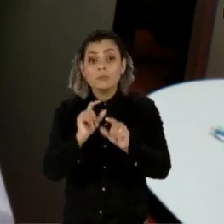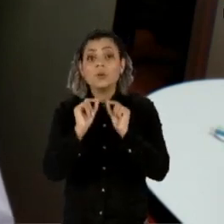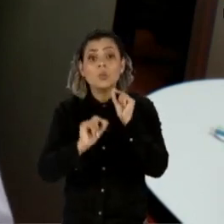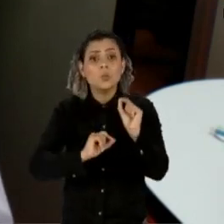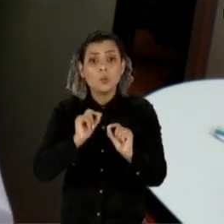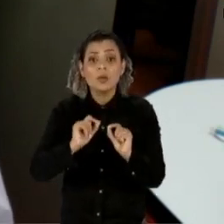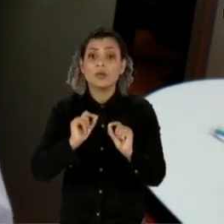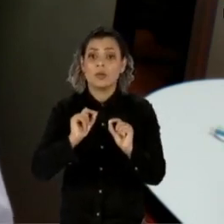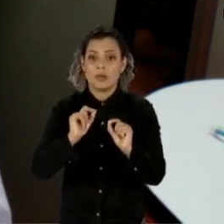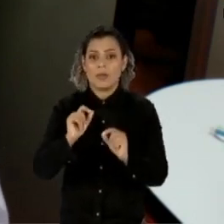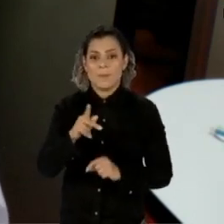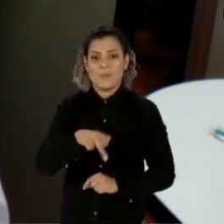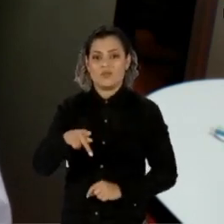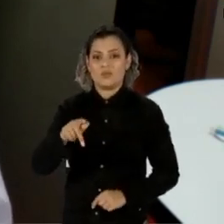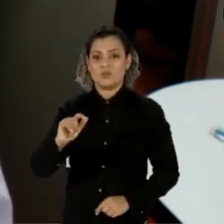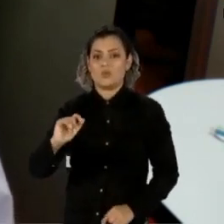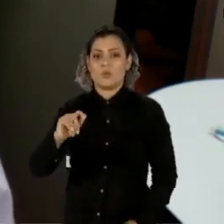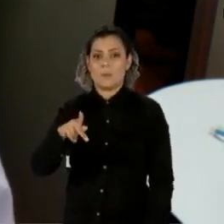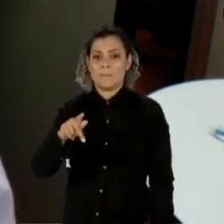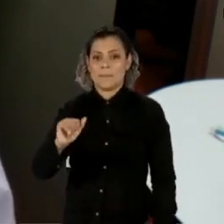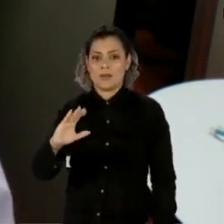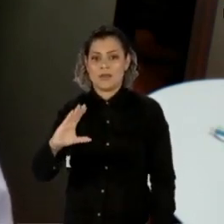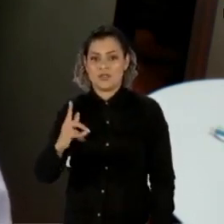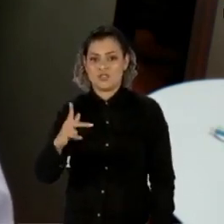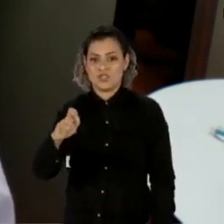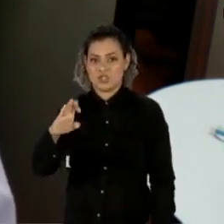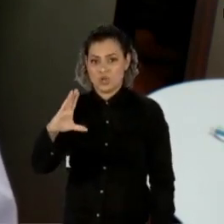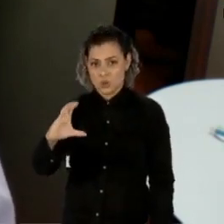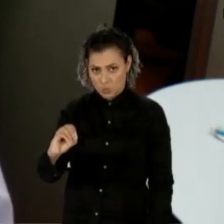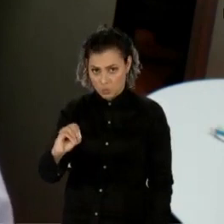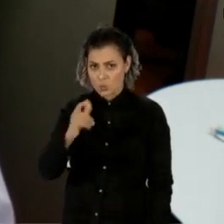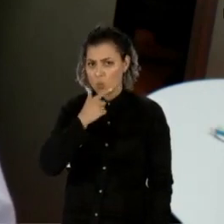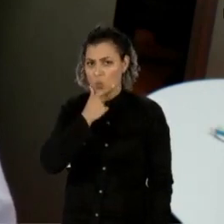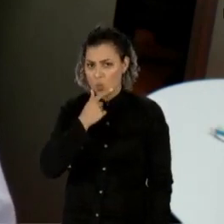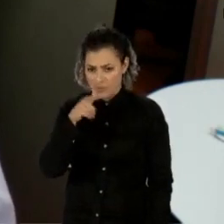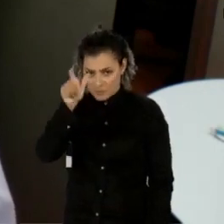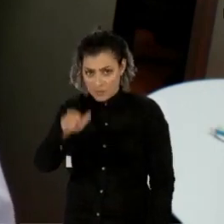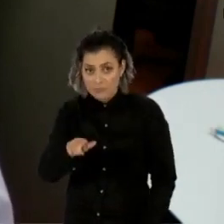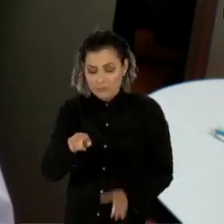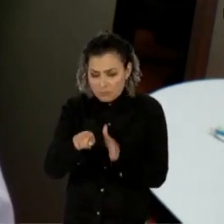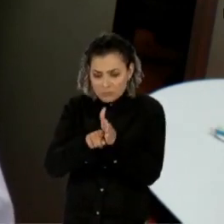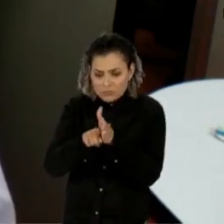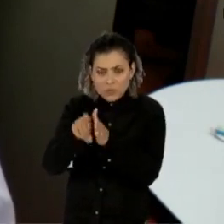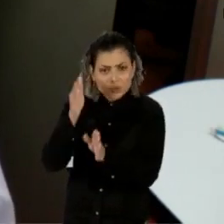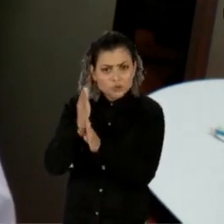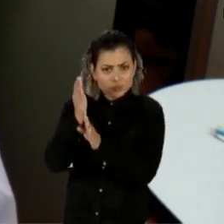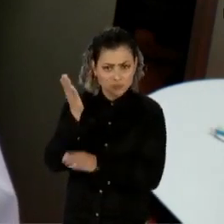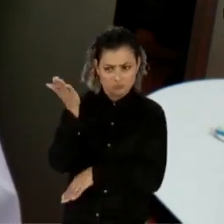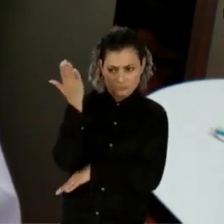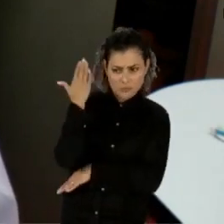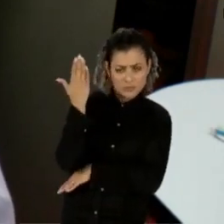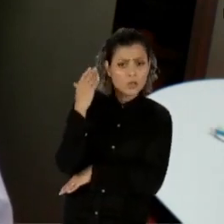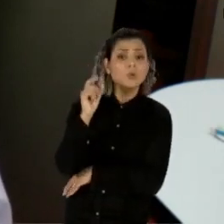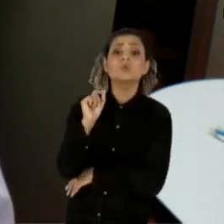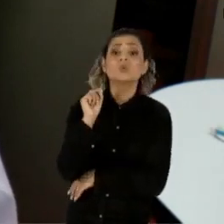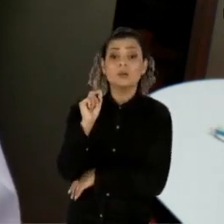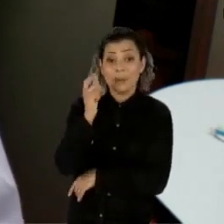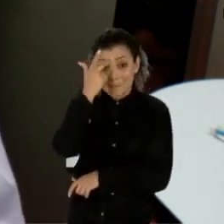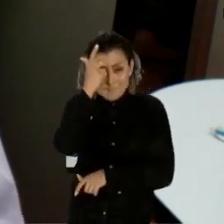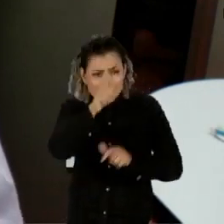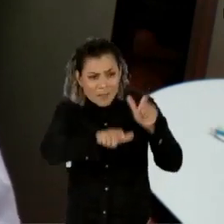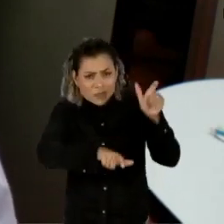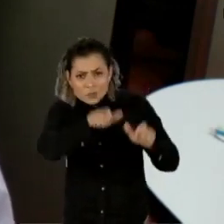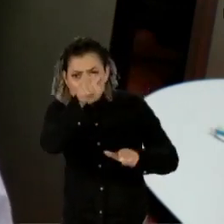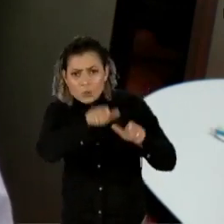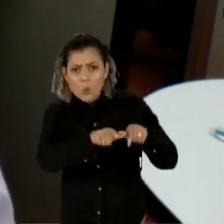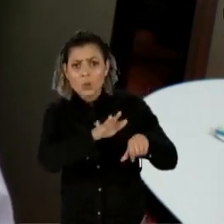ó pacheco de almeida ele notou naquela época eu acho que é bom a gente se tornar um pouco de bem rapidamente que os pacientes eles